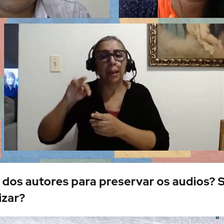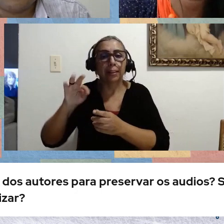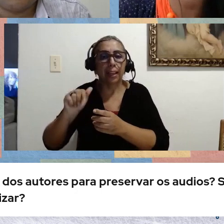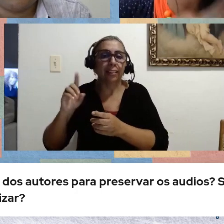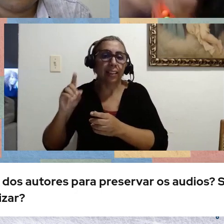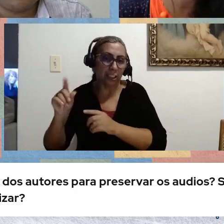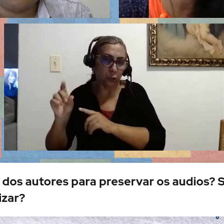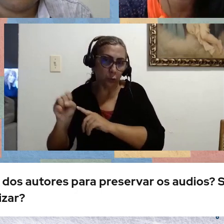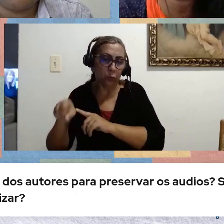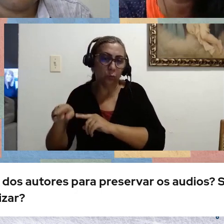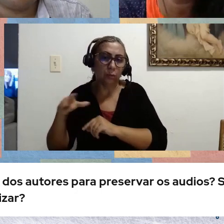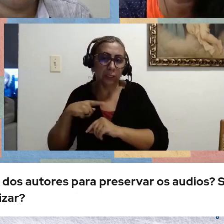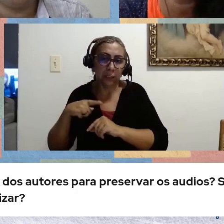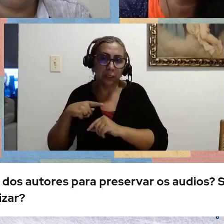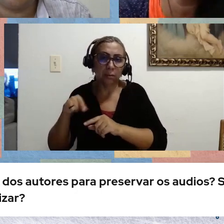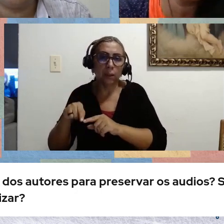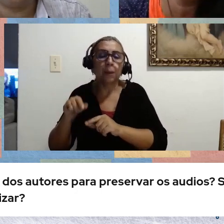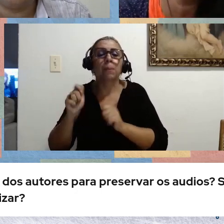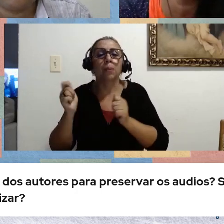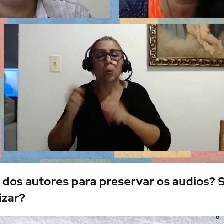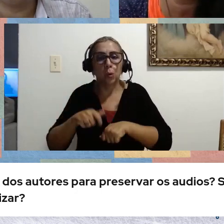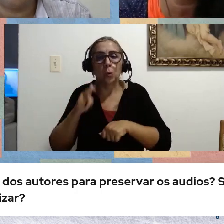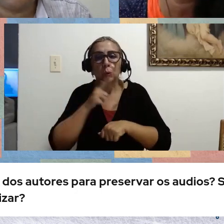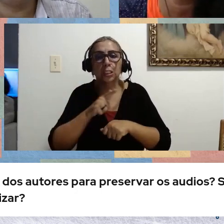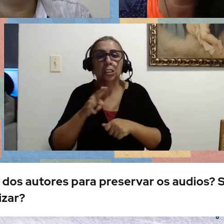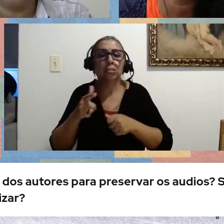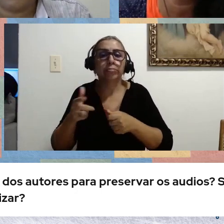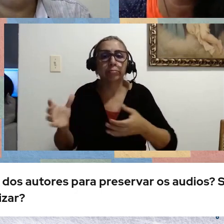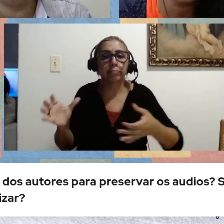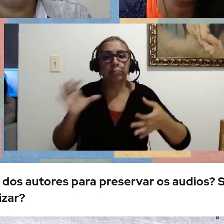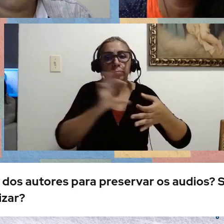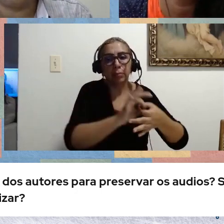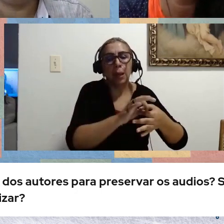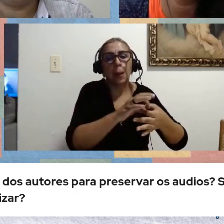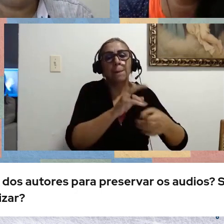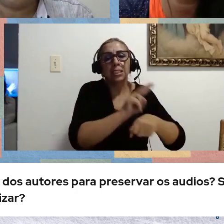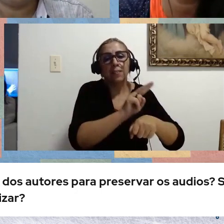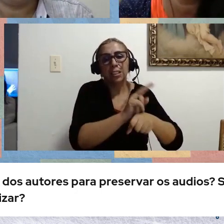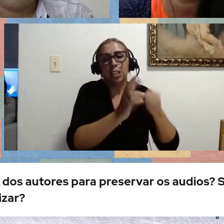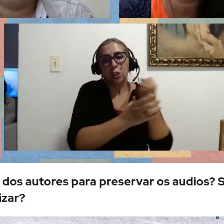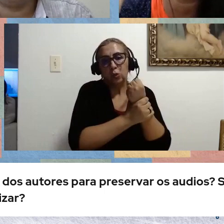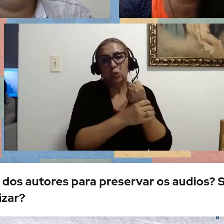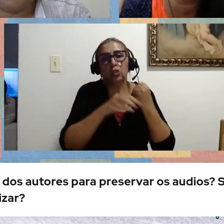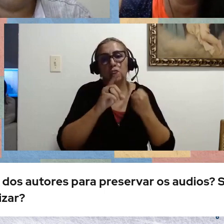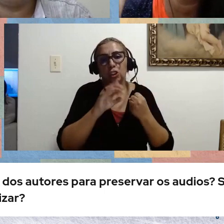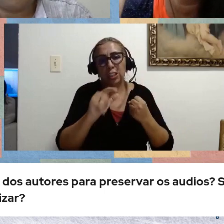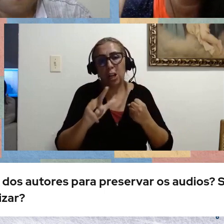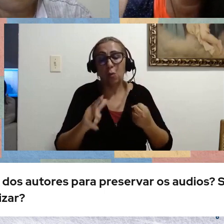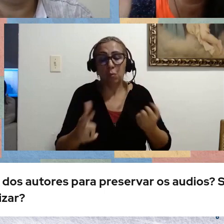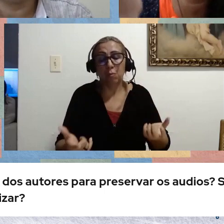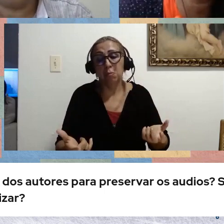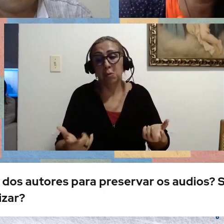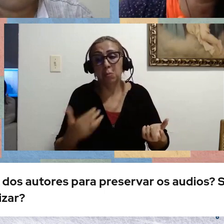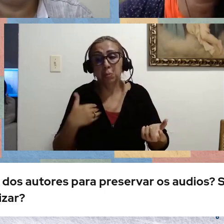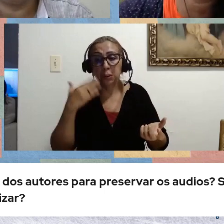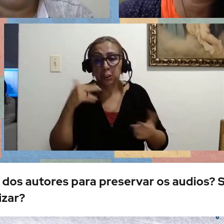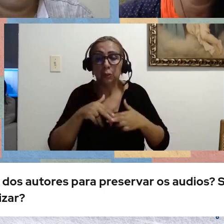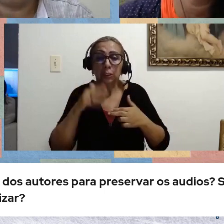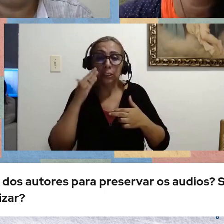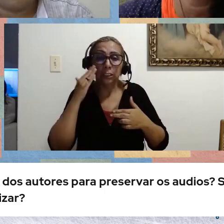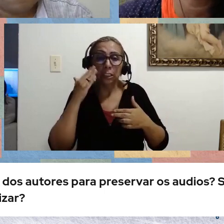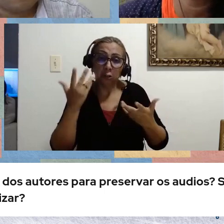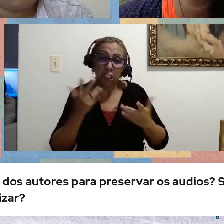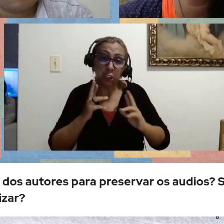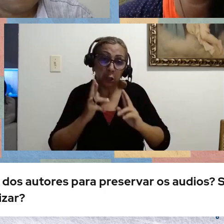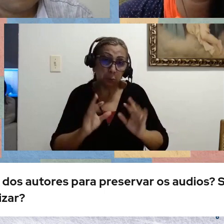lá, eles vão conseguir depois dialogar com a preservação digital, né? Pelo menos é o que eu estou entendendo. Não sei se eu te